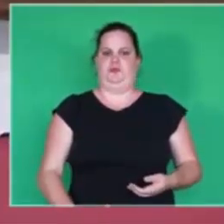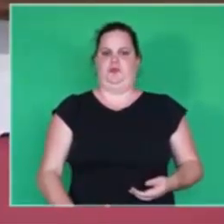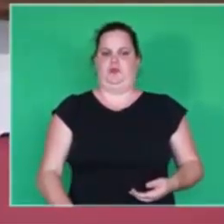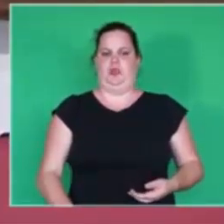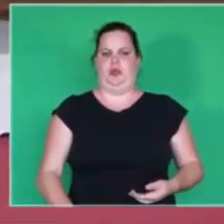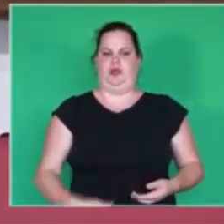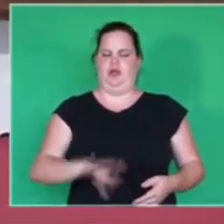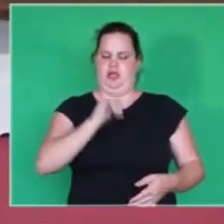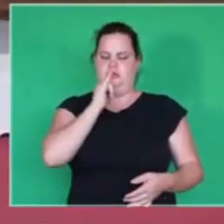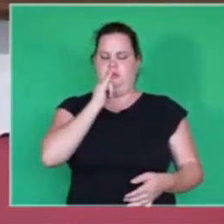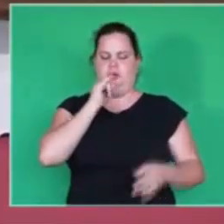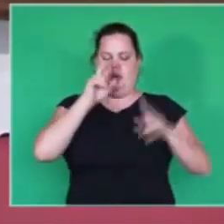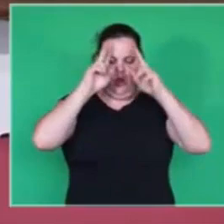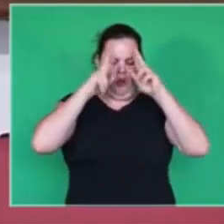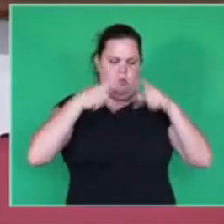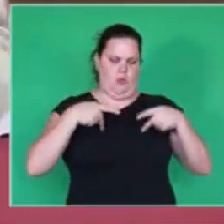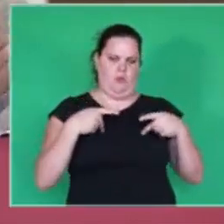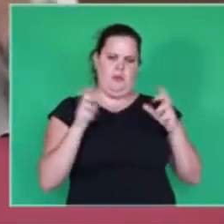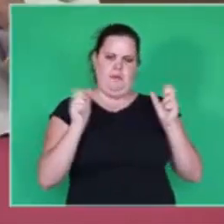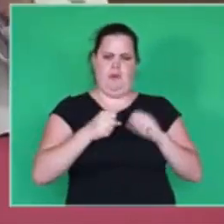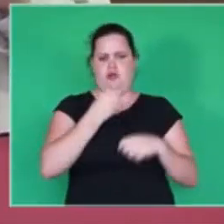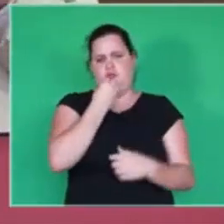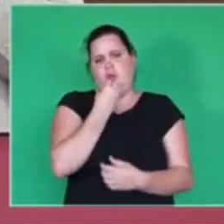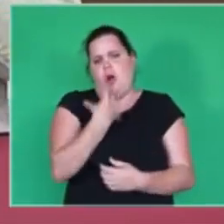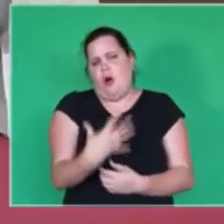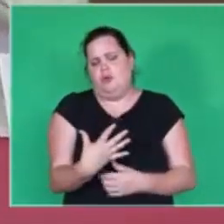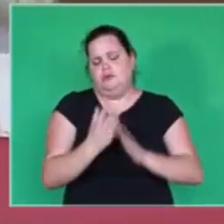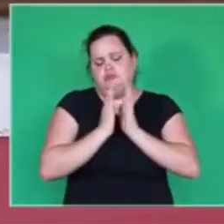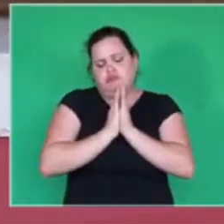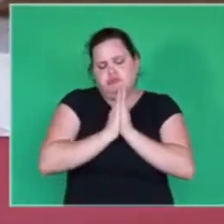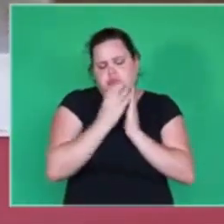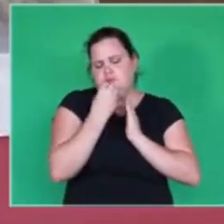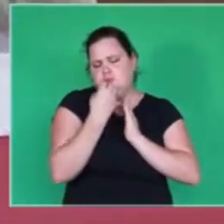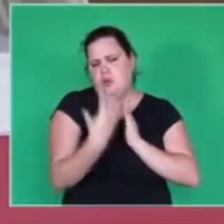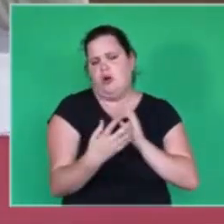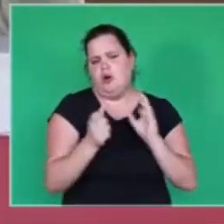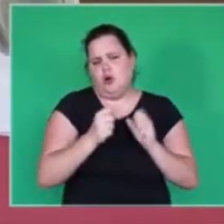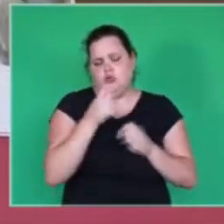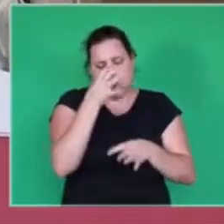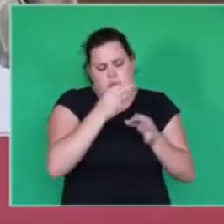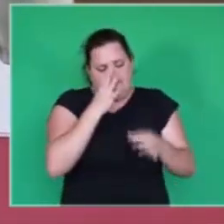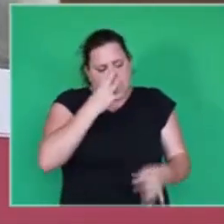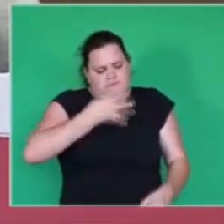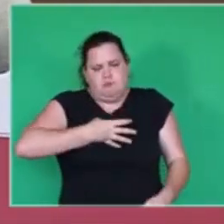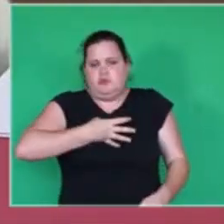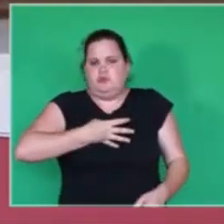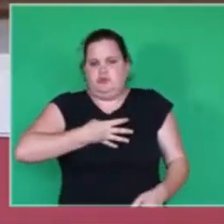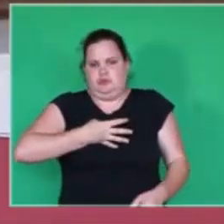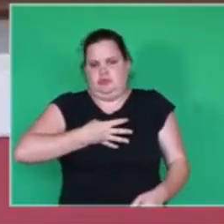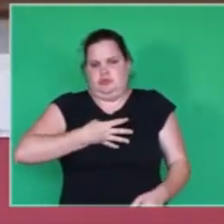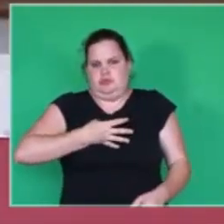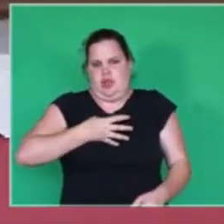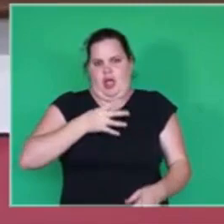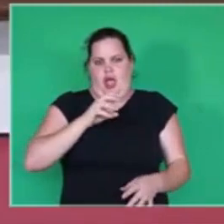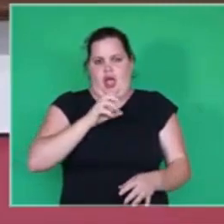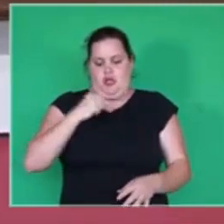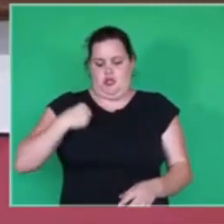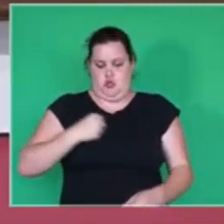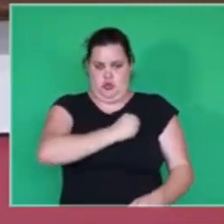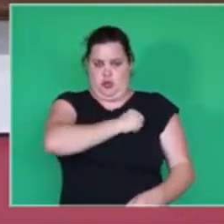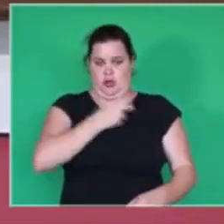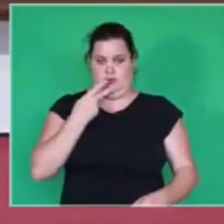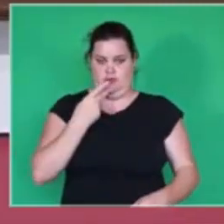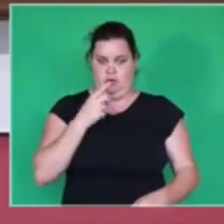bonzinho por ele próprio, ele pode julgar a isso mesmo. Então, só que diz assim, conhece-te a ti mesmo, já